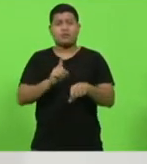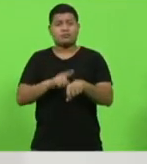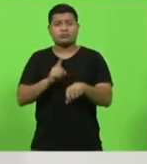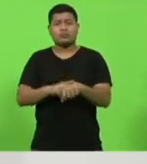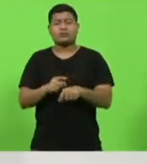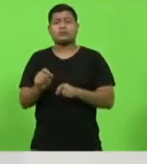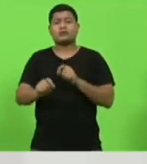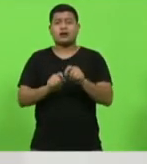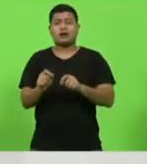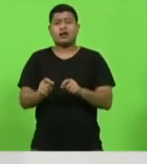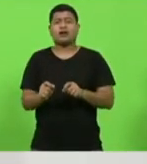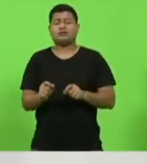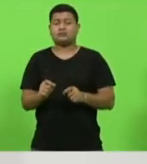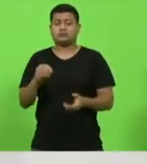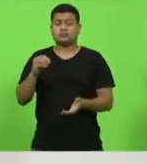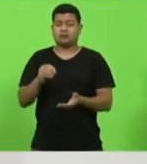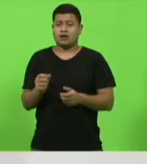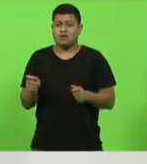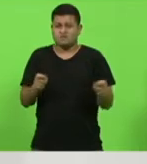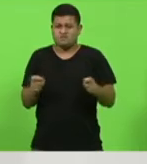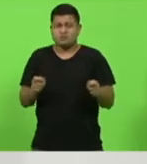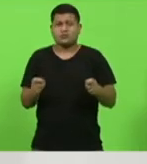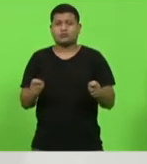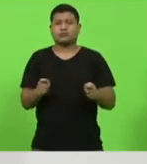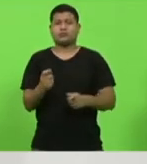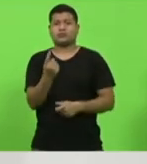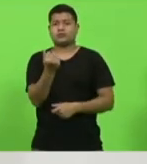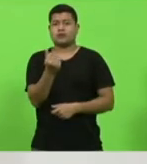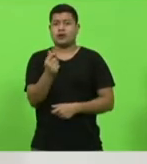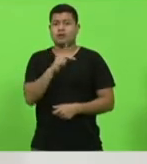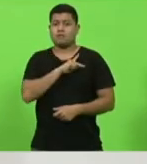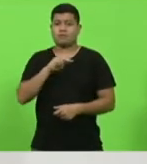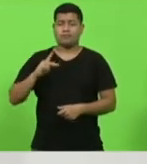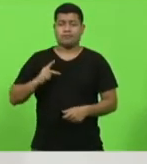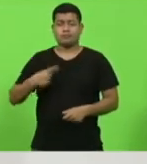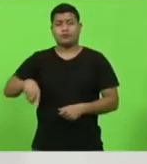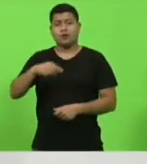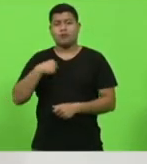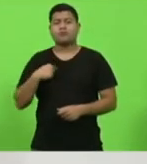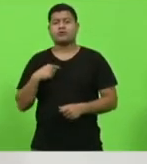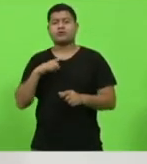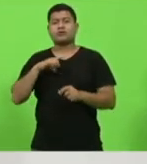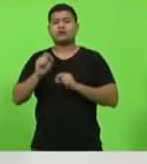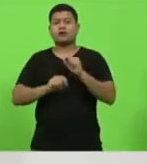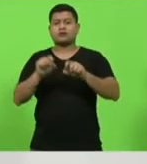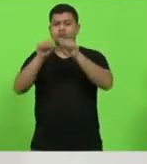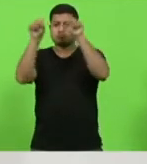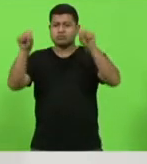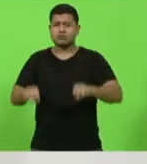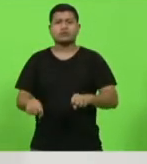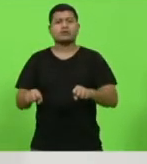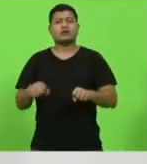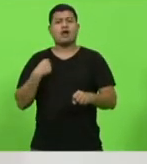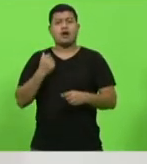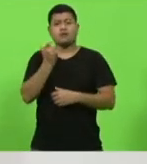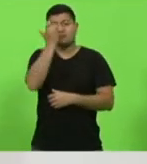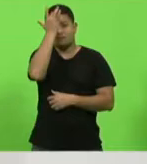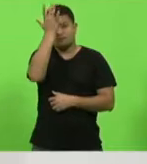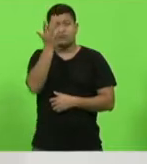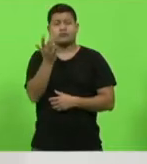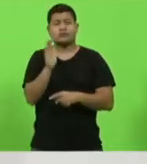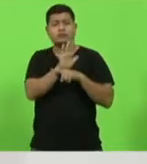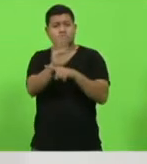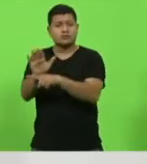da renda pública nós vamos então objetivar nós vamos então sistematizar nós vamos então facilitar